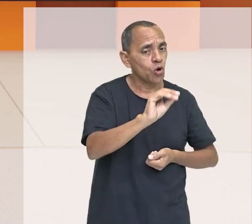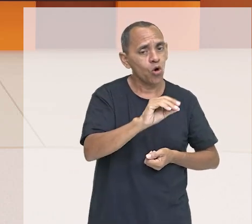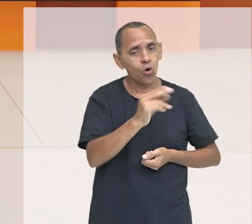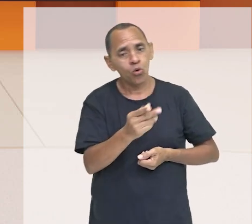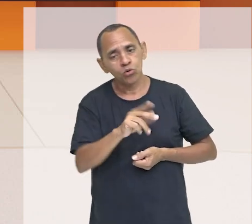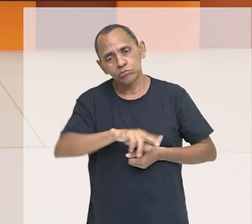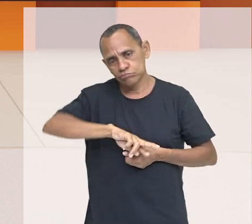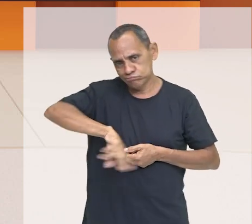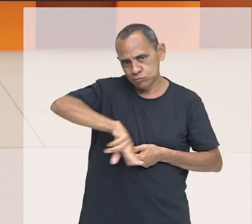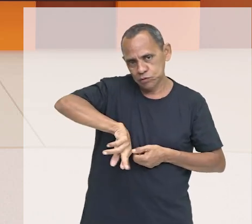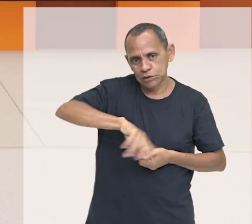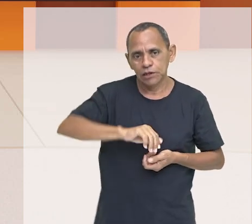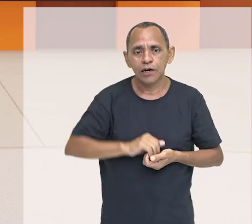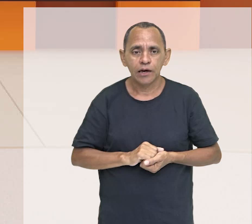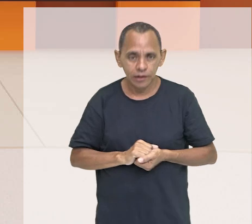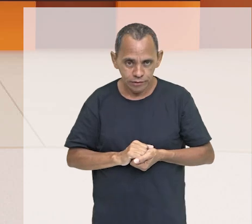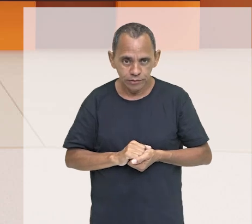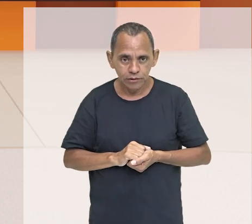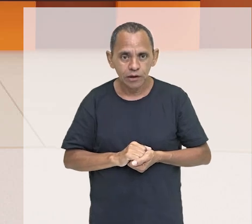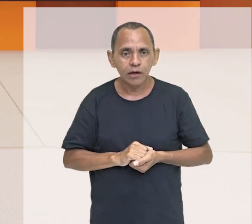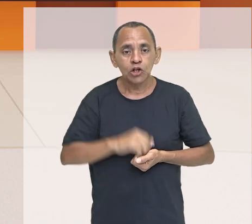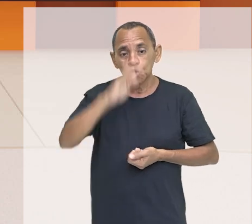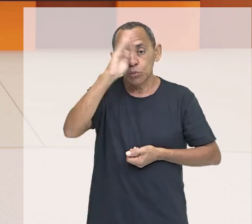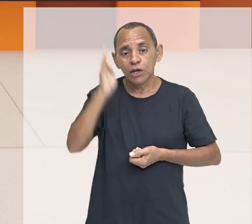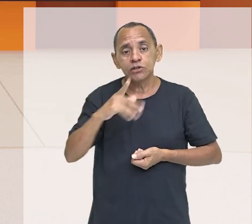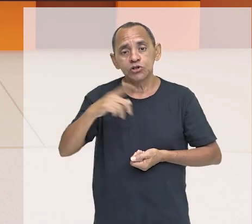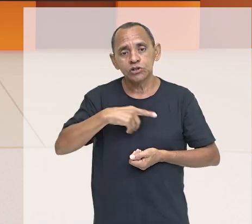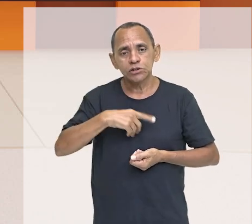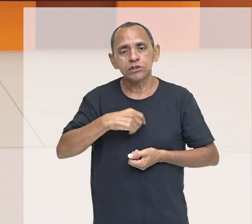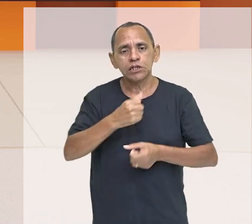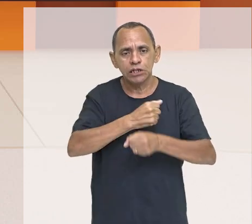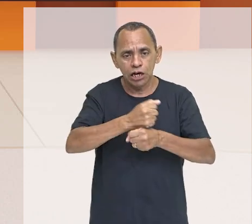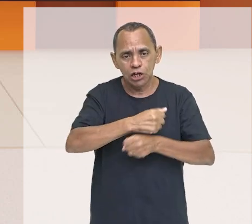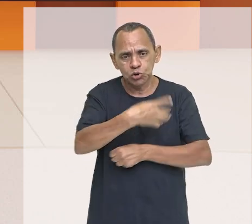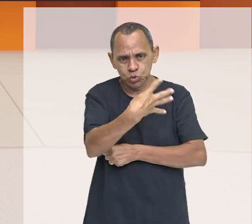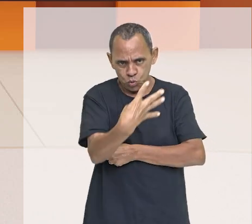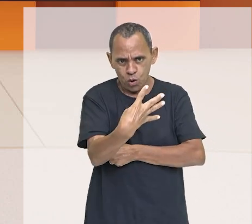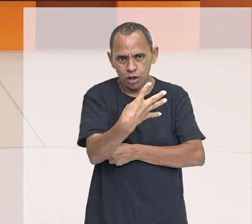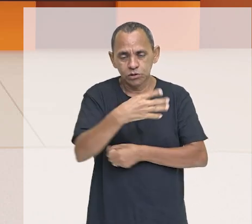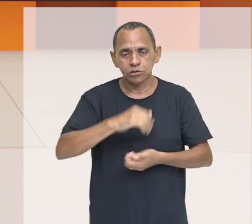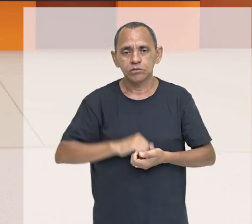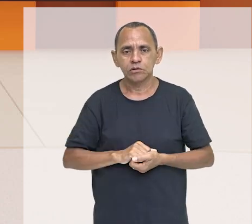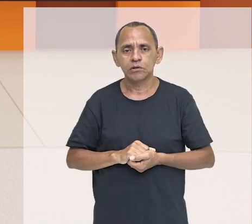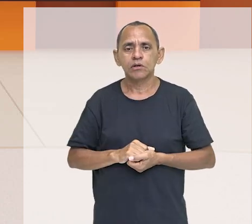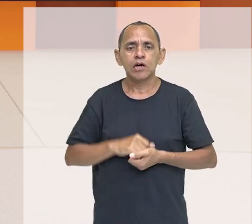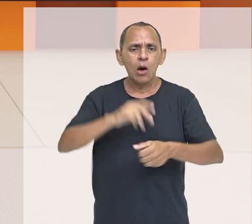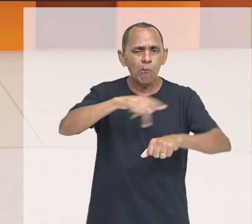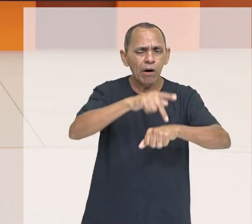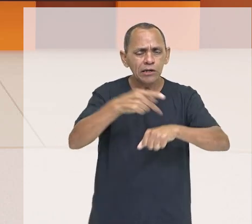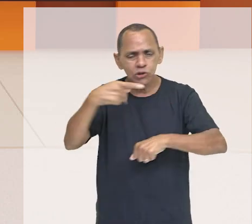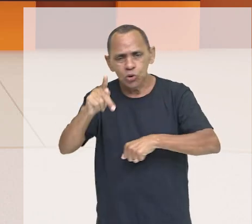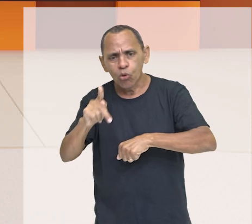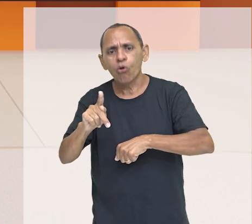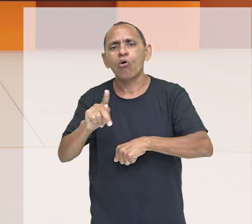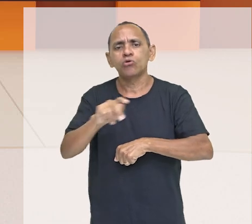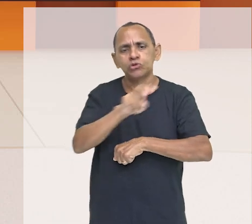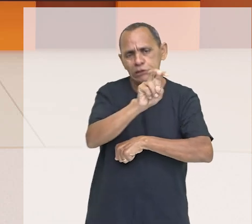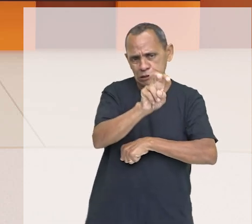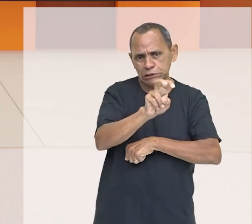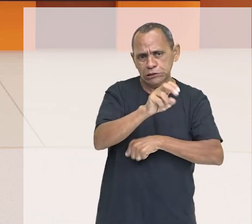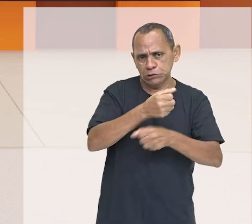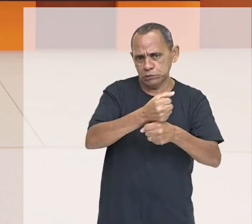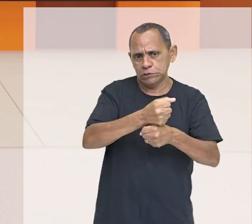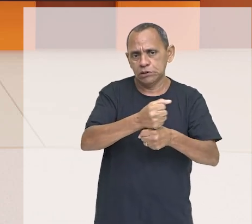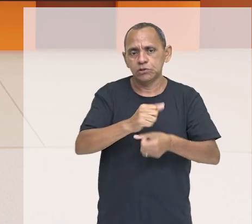mandato determinado, que no Brasil são 4 anos. Em outros países são 5. Né? Então, o governo